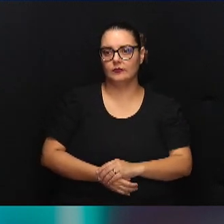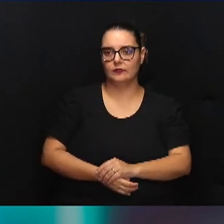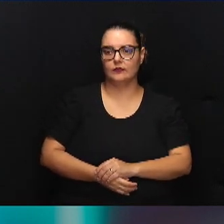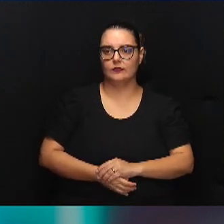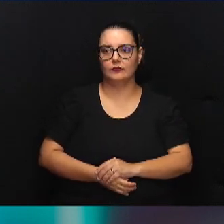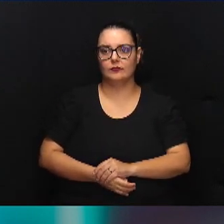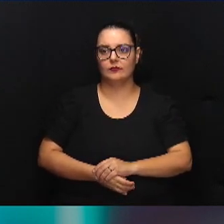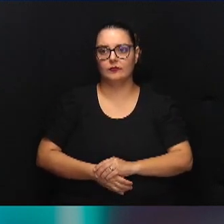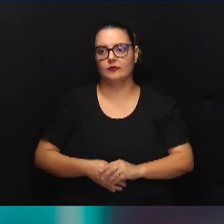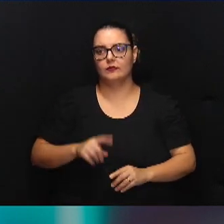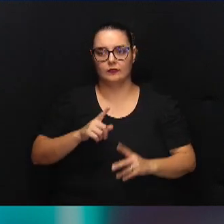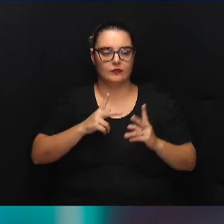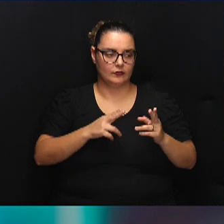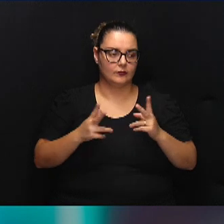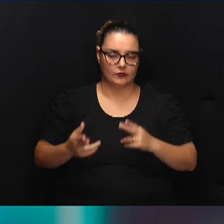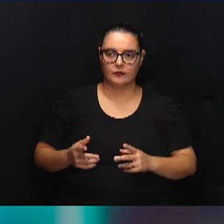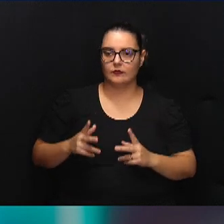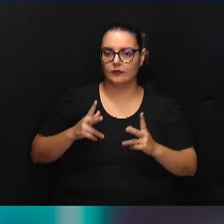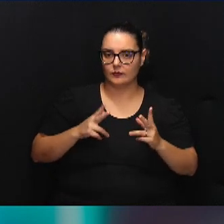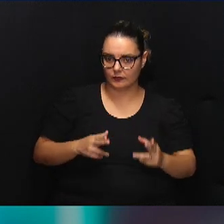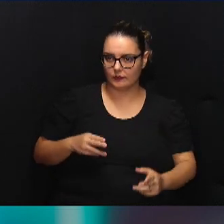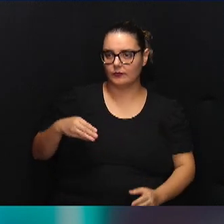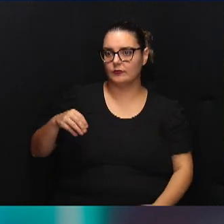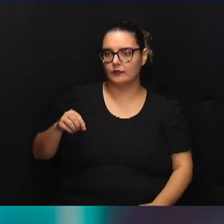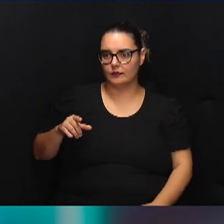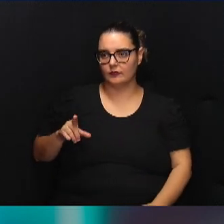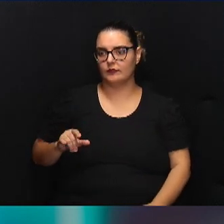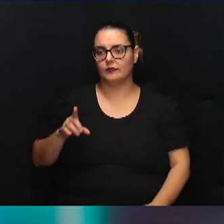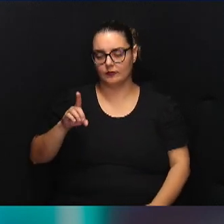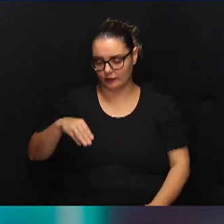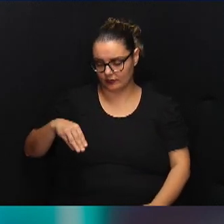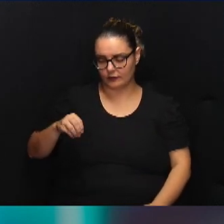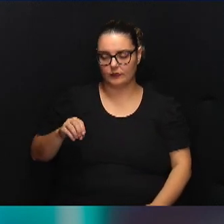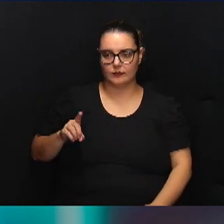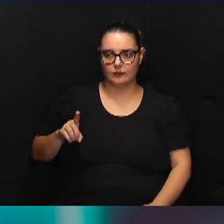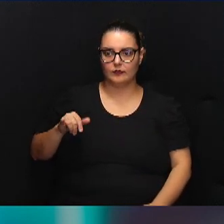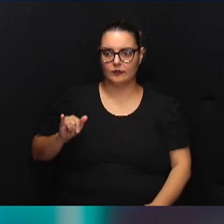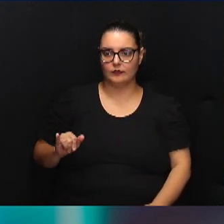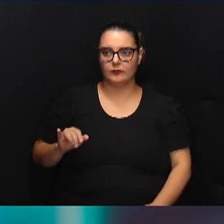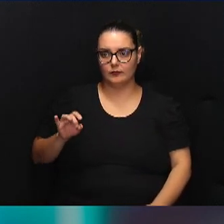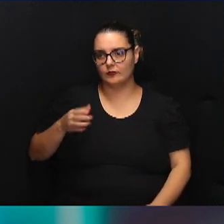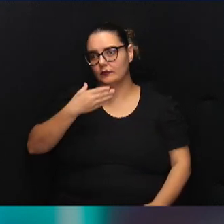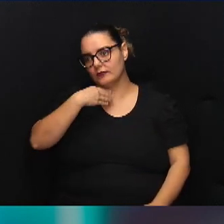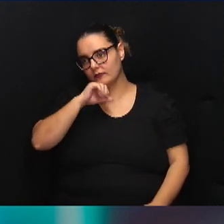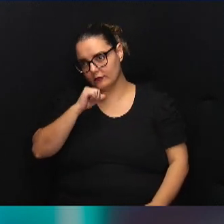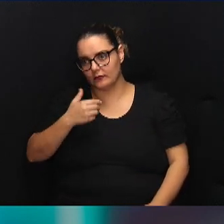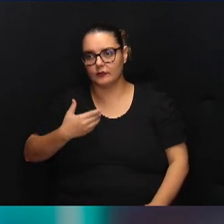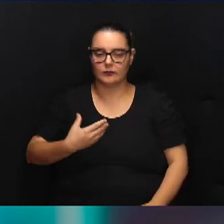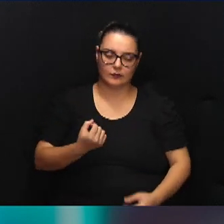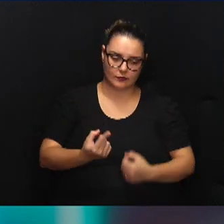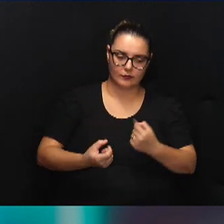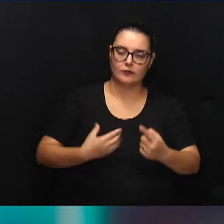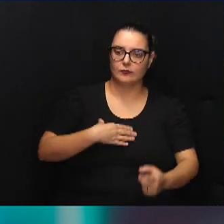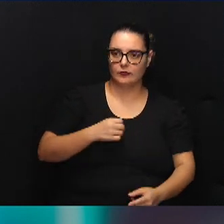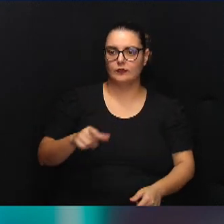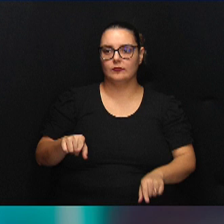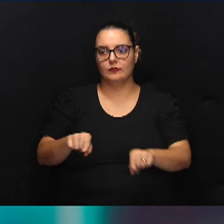comum assim quanto no mod, que é isso. Sua mãe tem, seu pai, alguém ali dos filhos vai ter